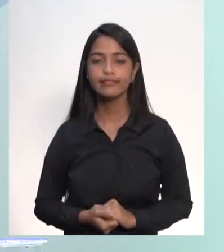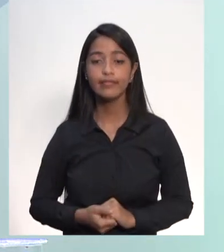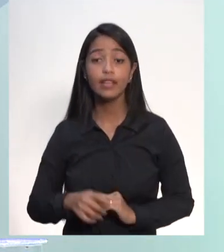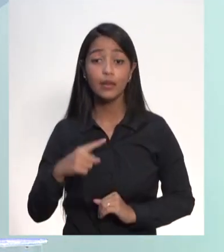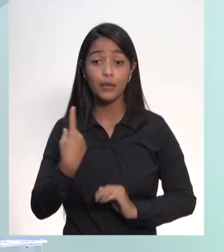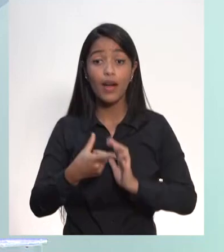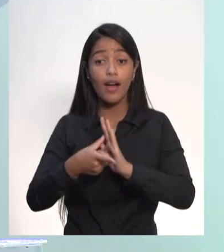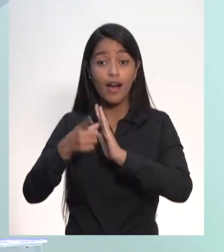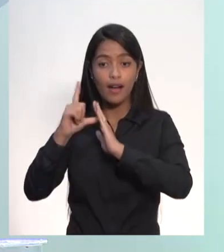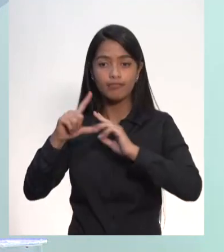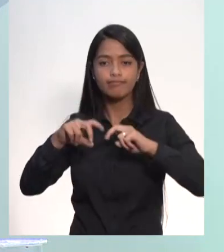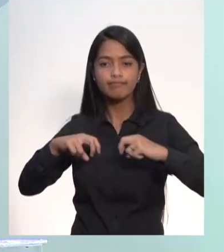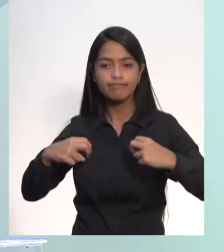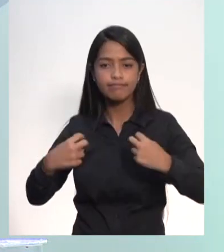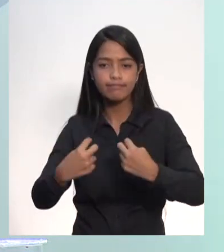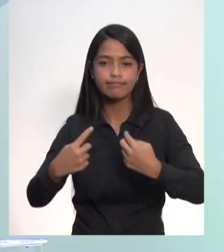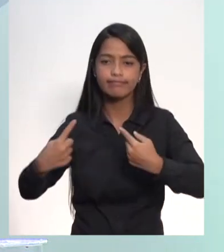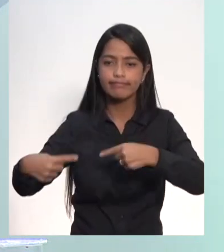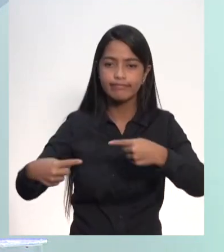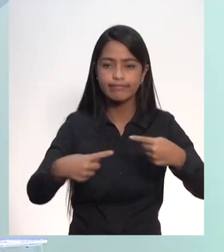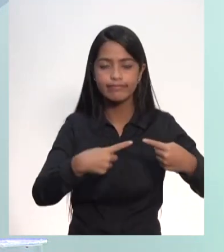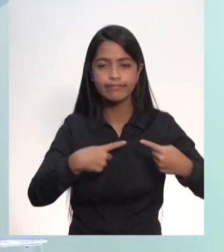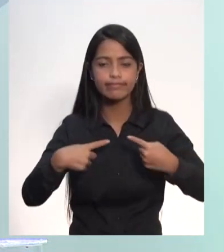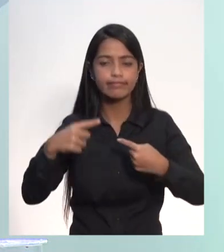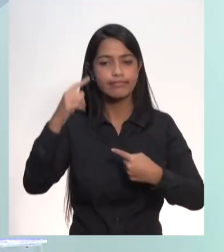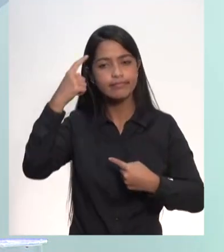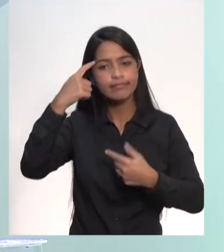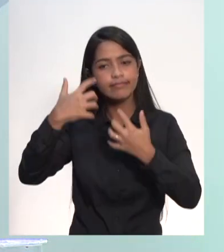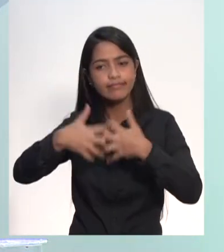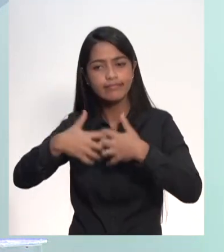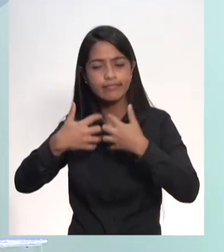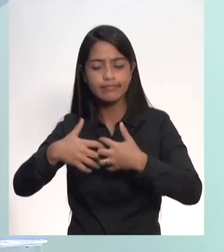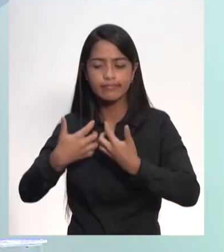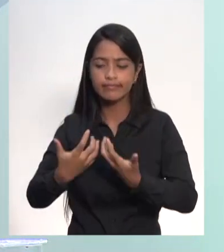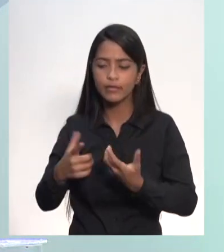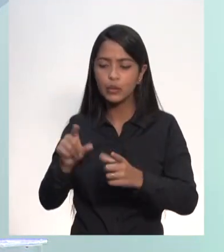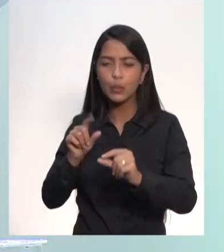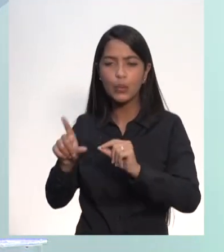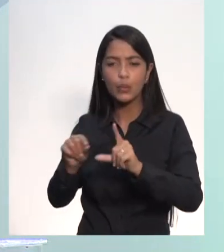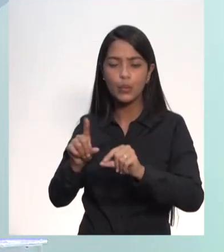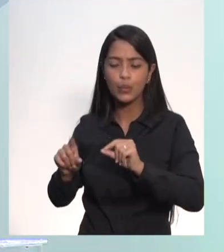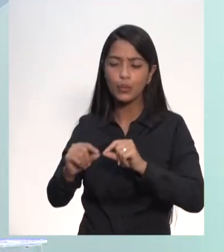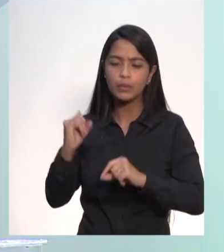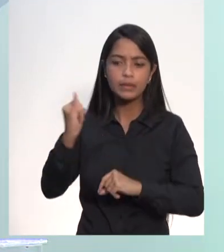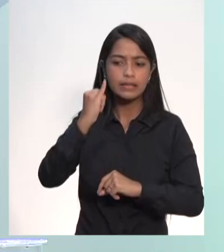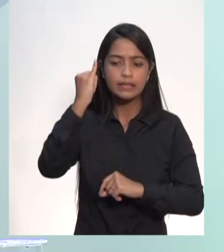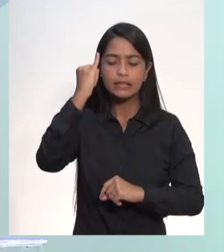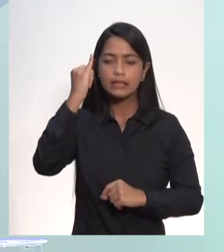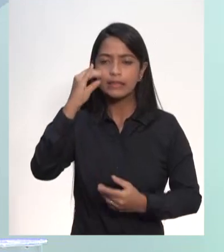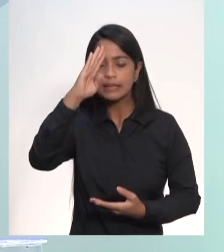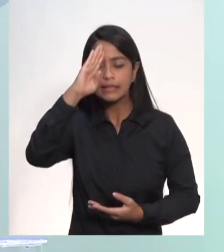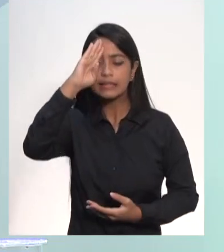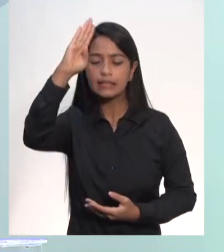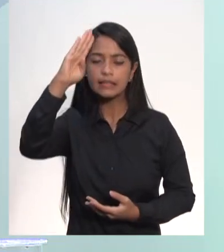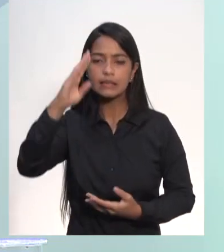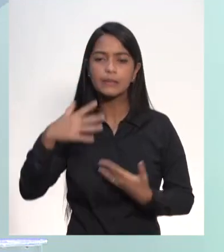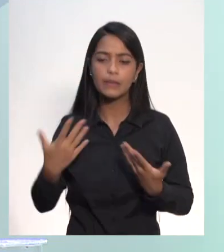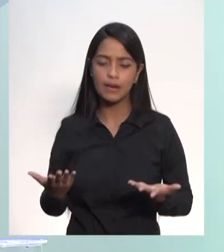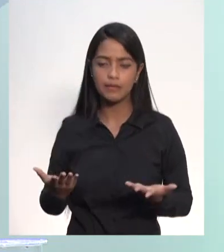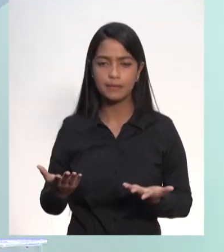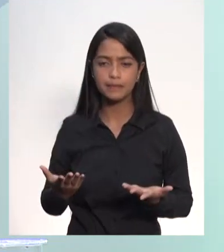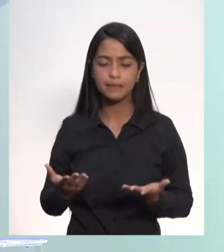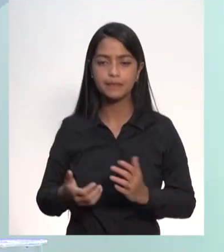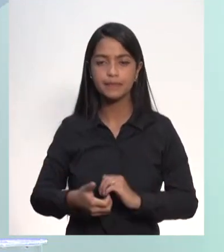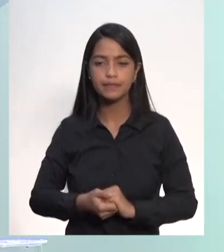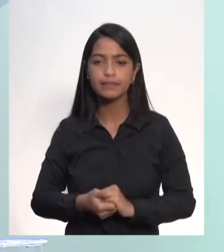se debruçar sobre essas habilidades e pensar quais a gente iria eleger como essenciais, e aí a gente